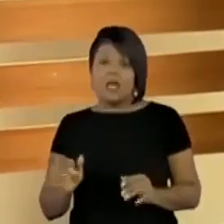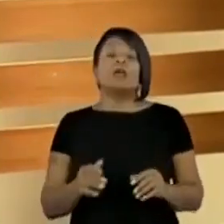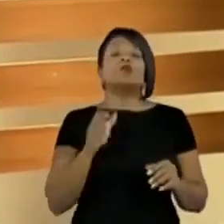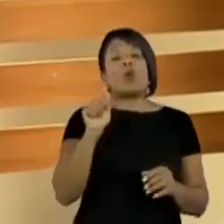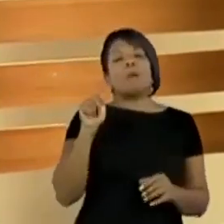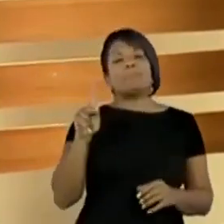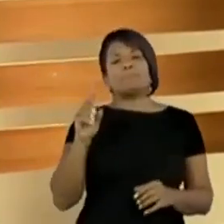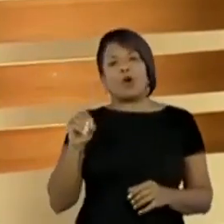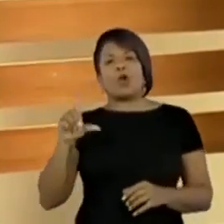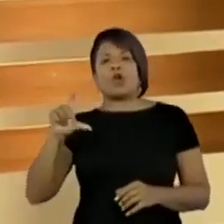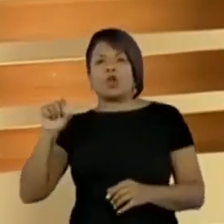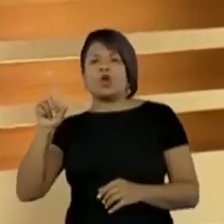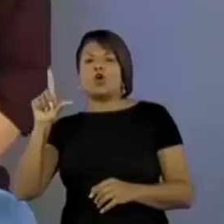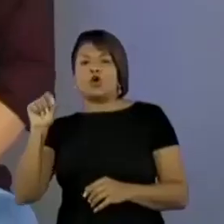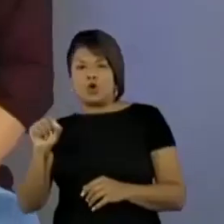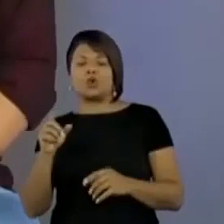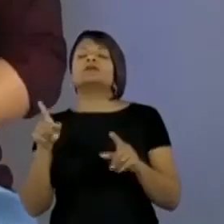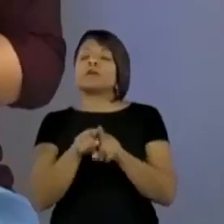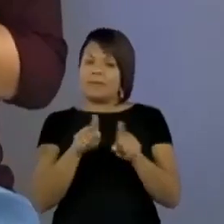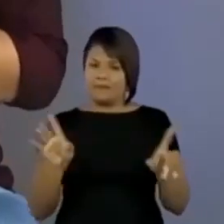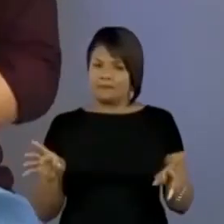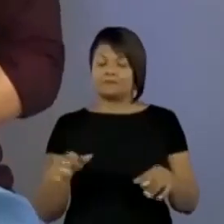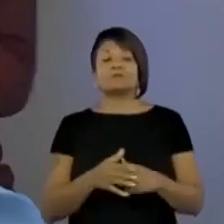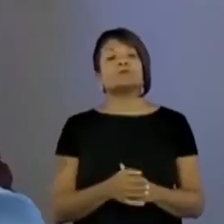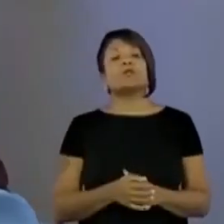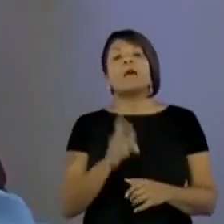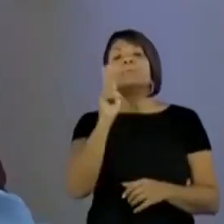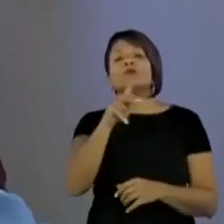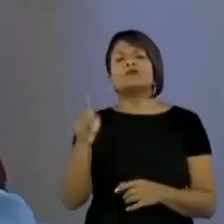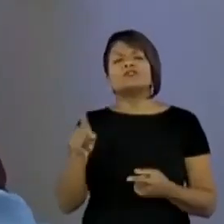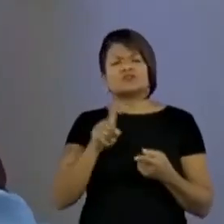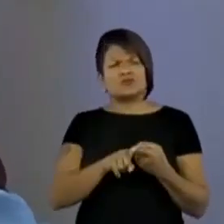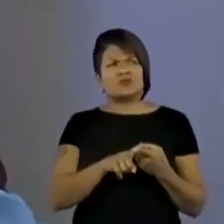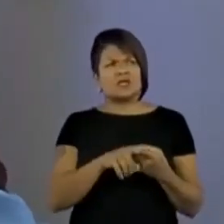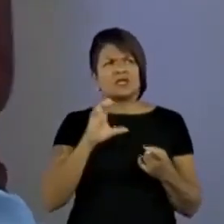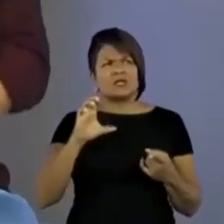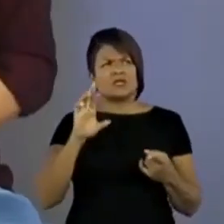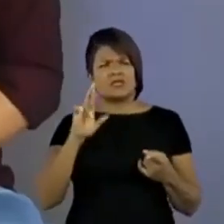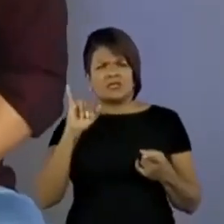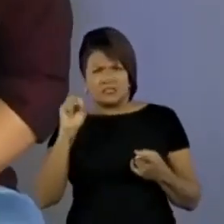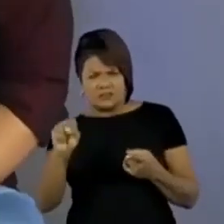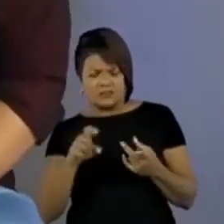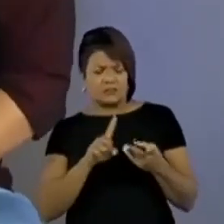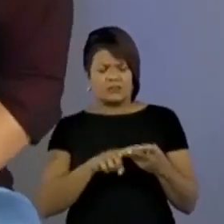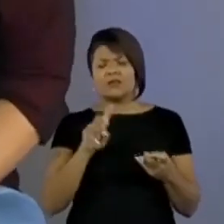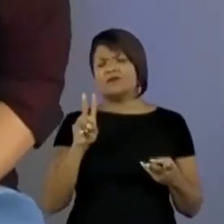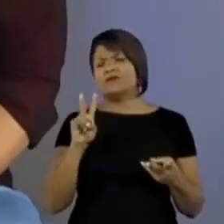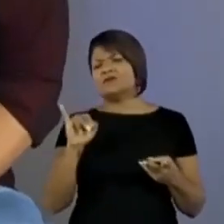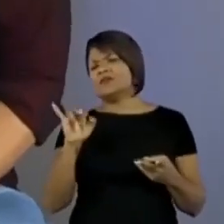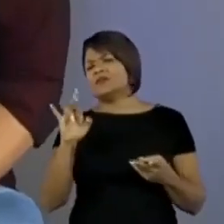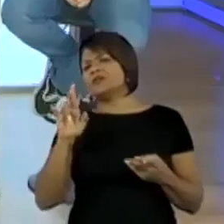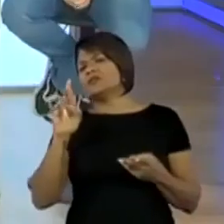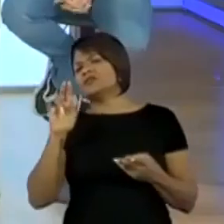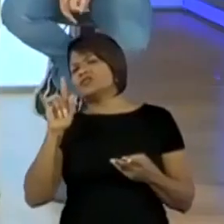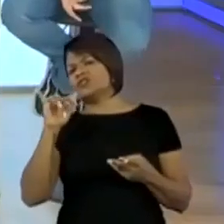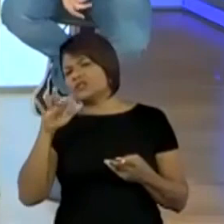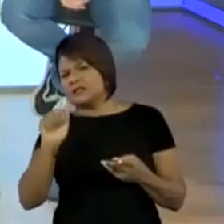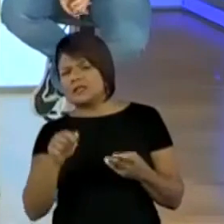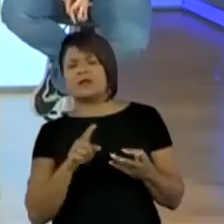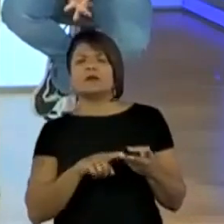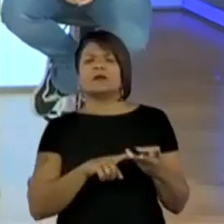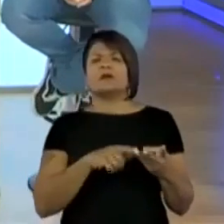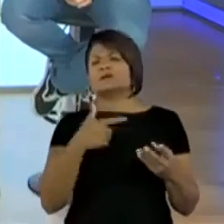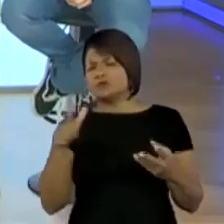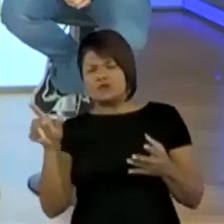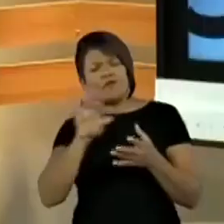esse sinônimo de fábula. A professora Cristiane, a professora Virgínia, a professora Ana estão elogiando muito a aula, está falando